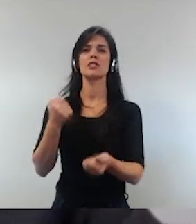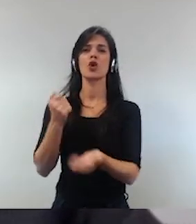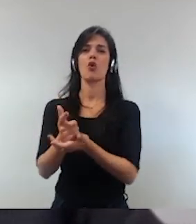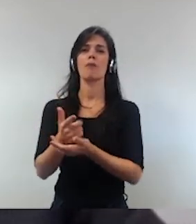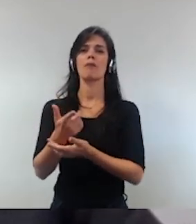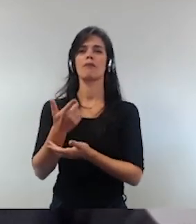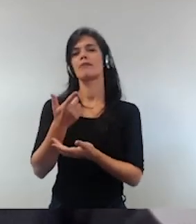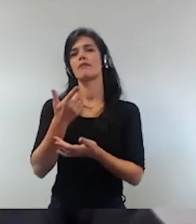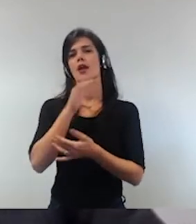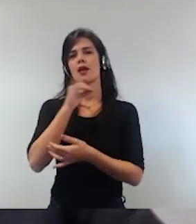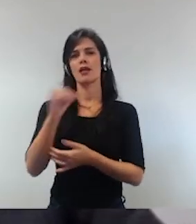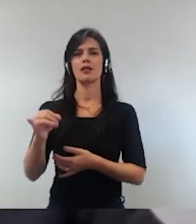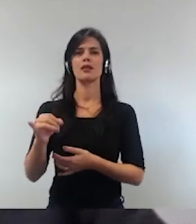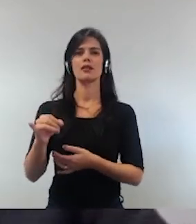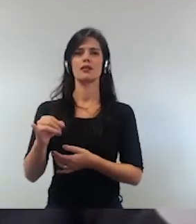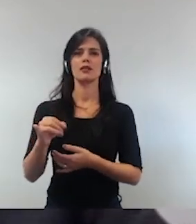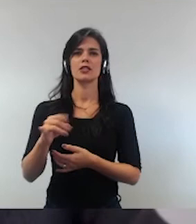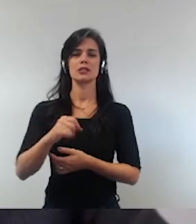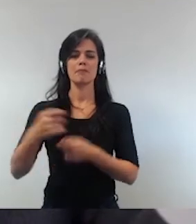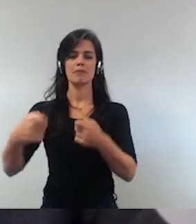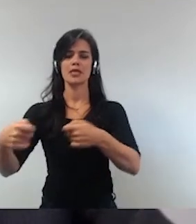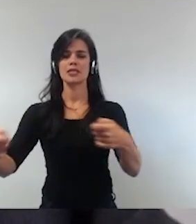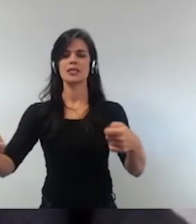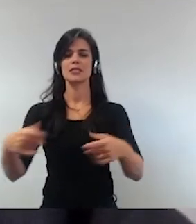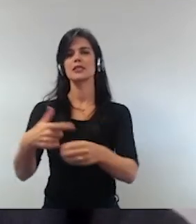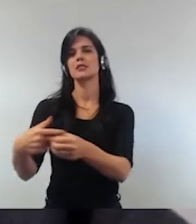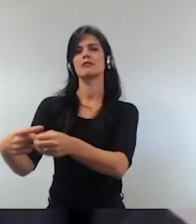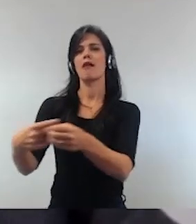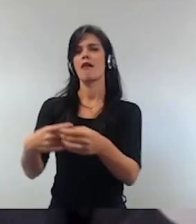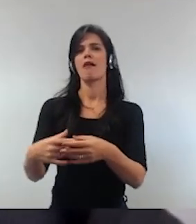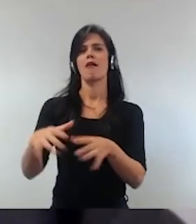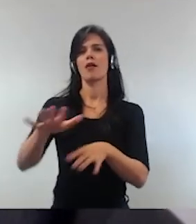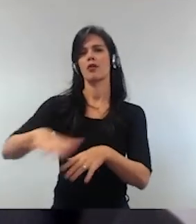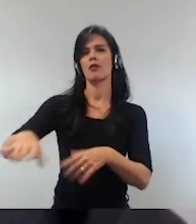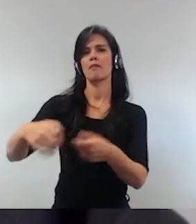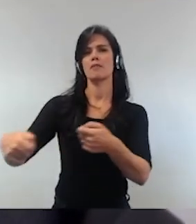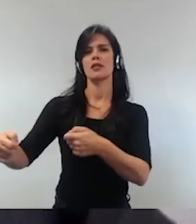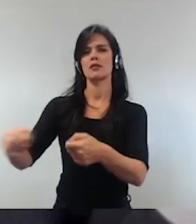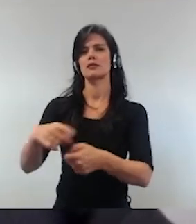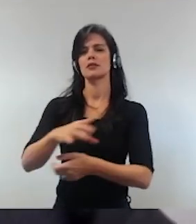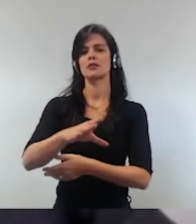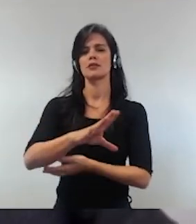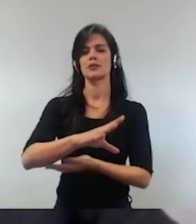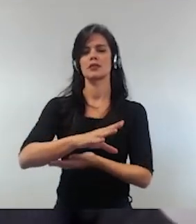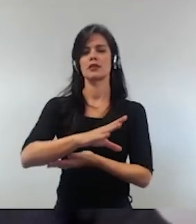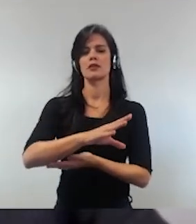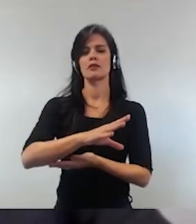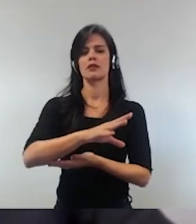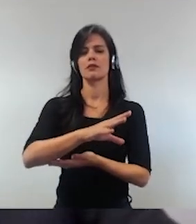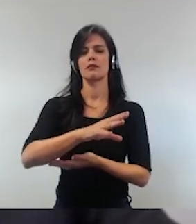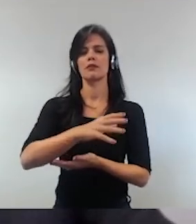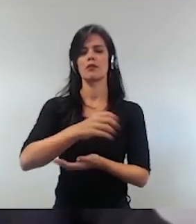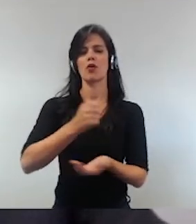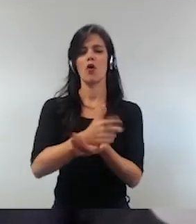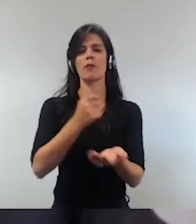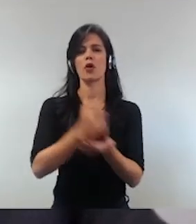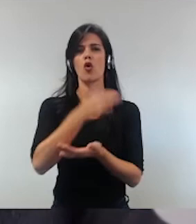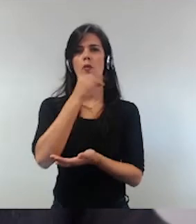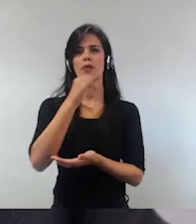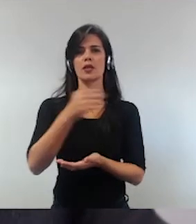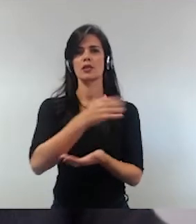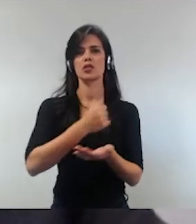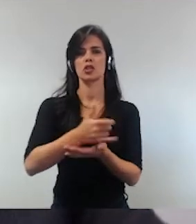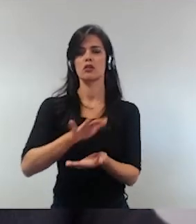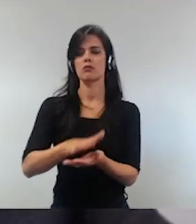energia, conforme vai aumentando a demanda. Então, e se ele tem exposição contratual, mais energia sobrando, ele tem que revender esses excedentes. Às vezes